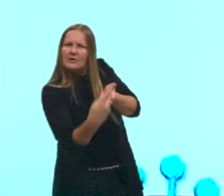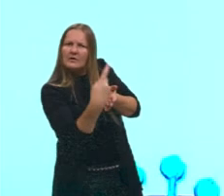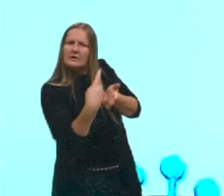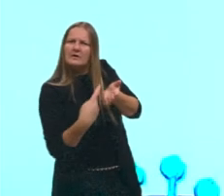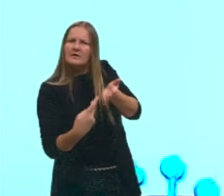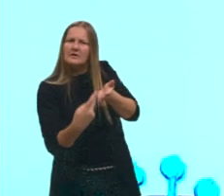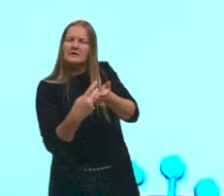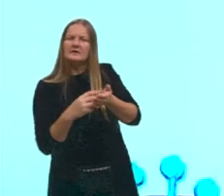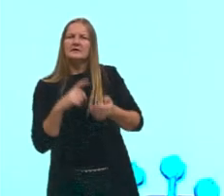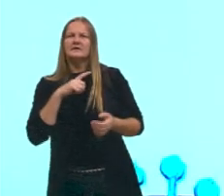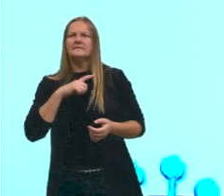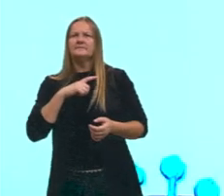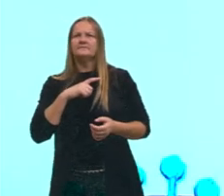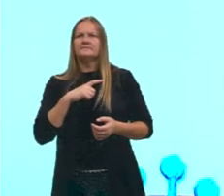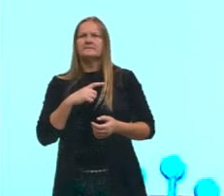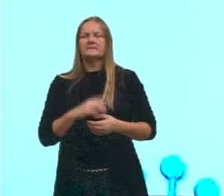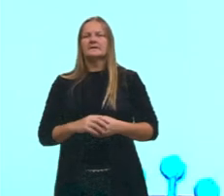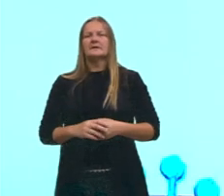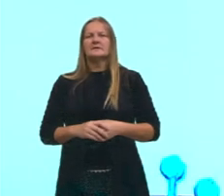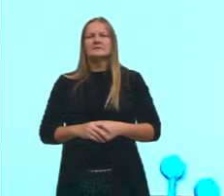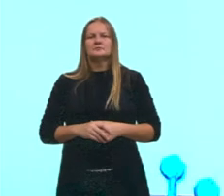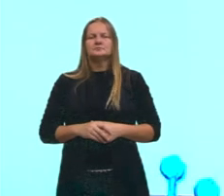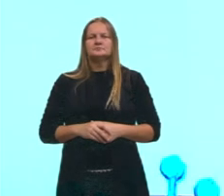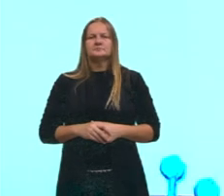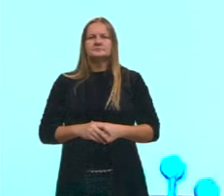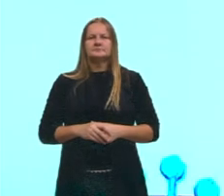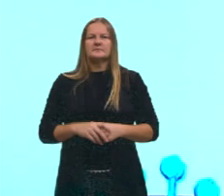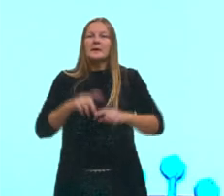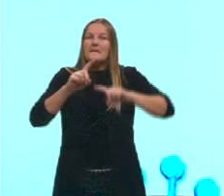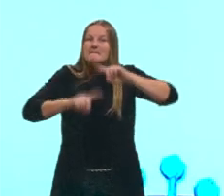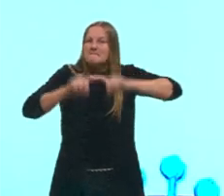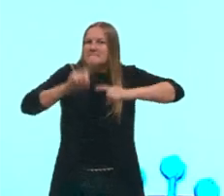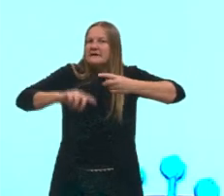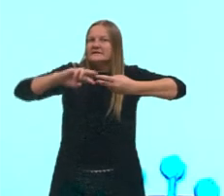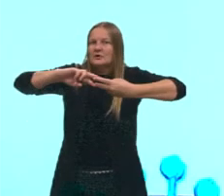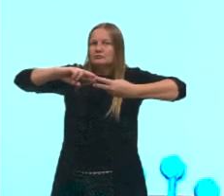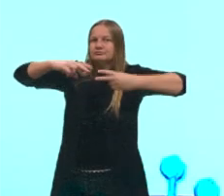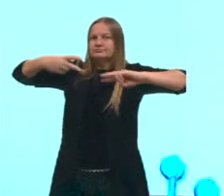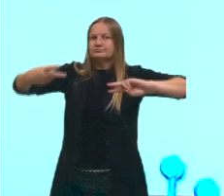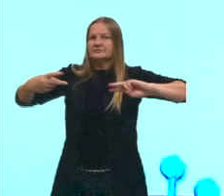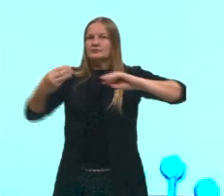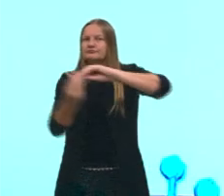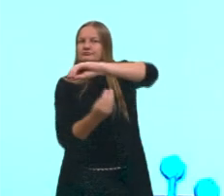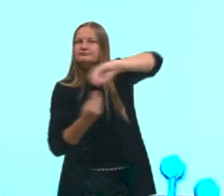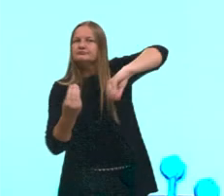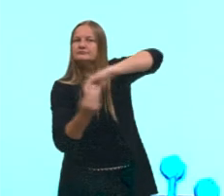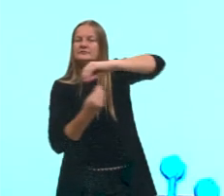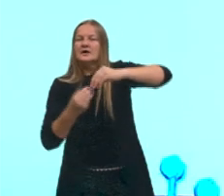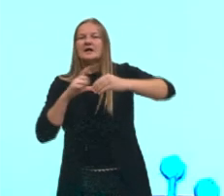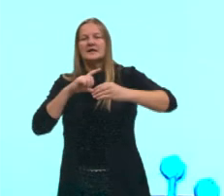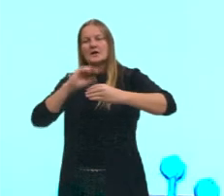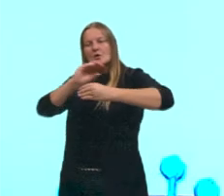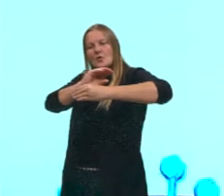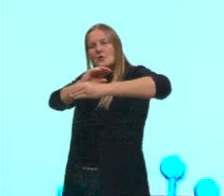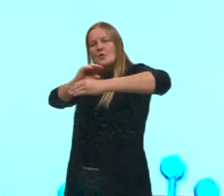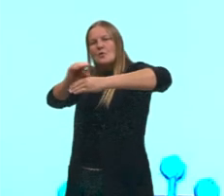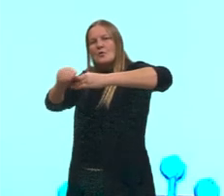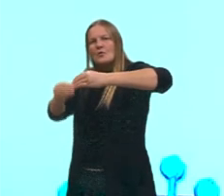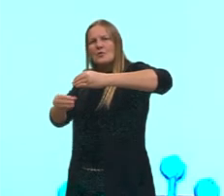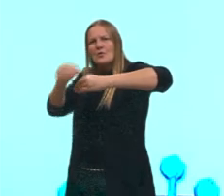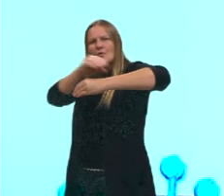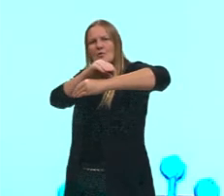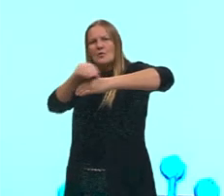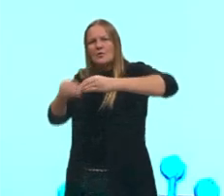a tem ali um nucléolo então o material genético tá envolvido por uma membrana nuclear